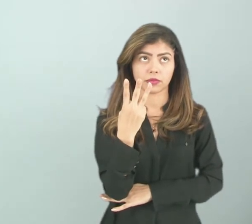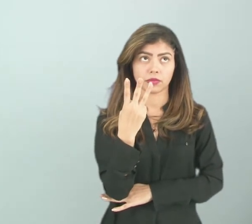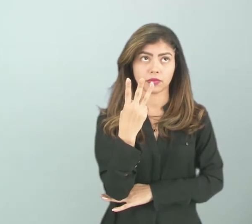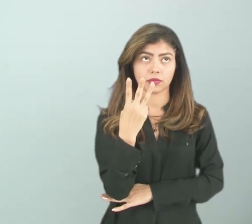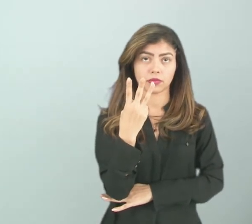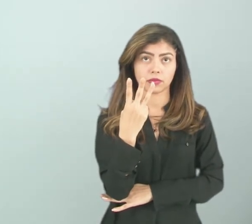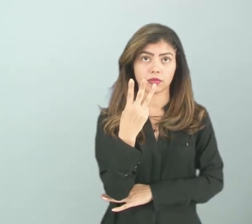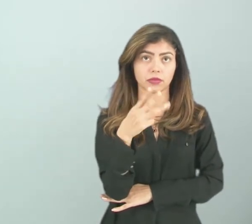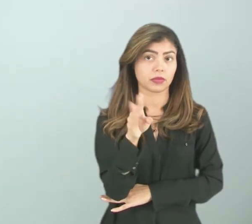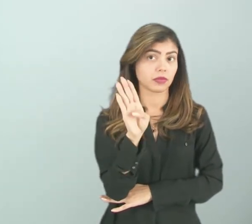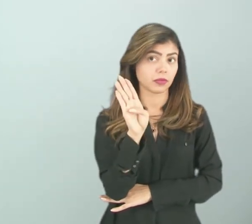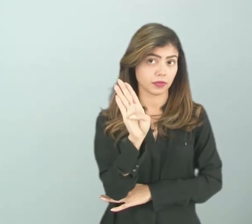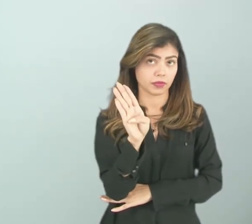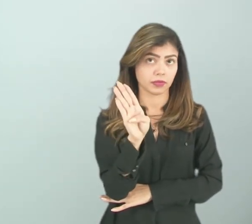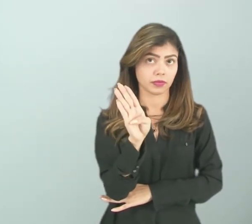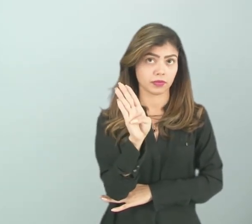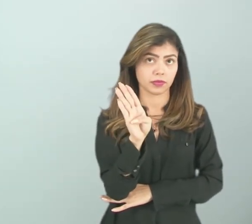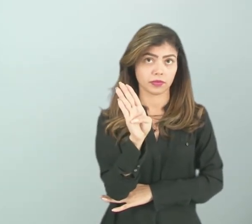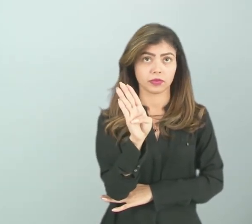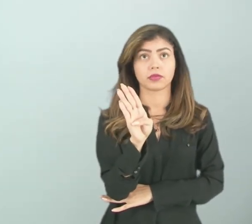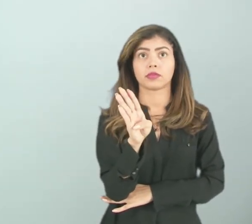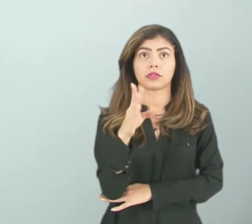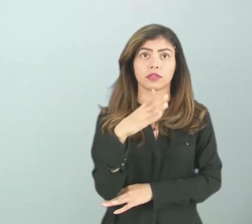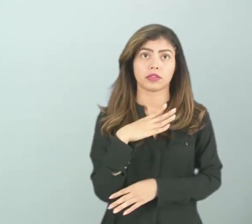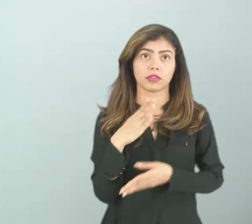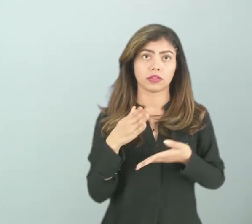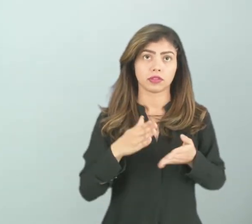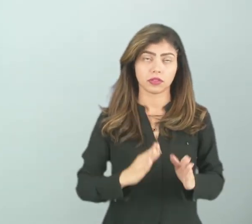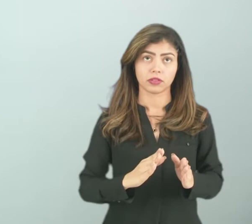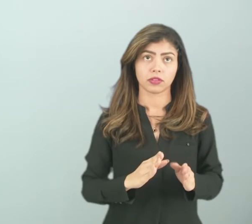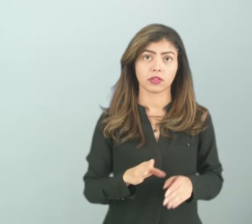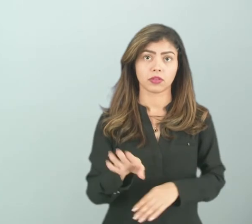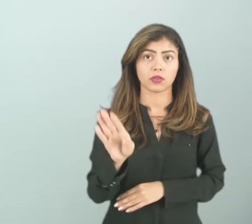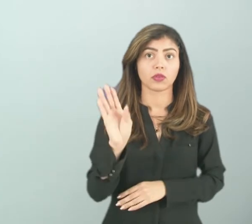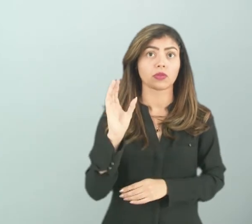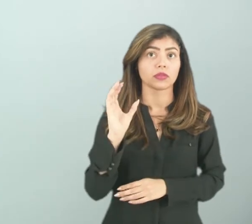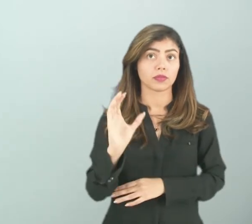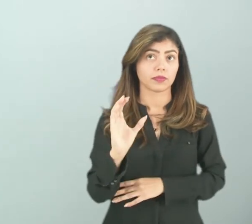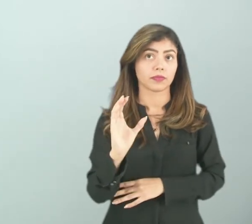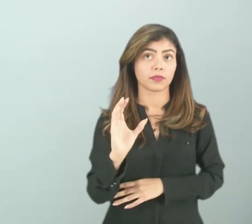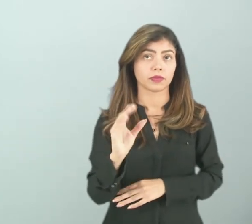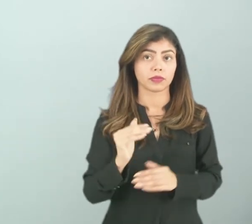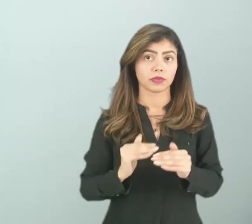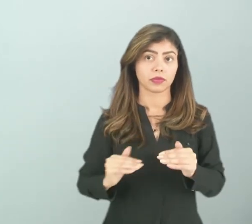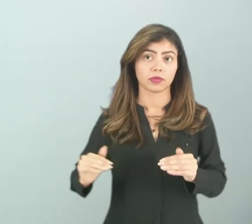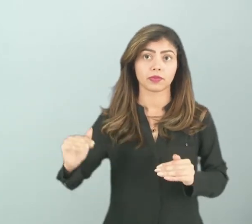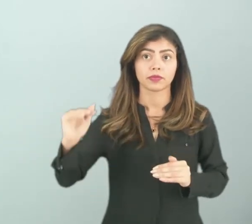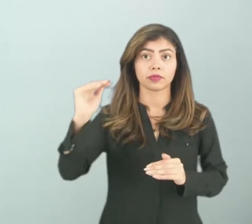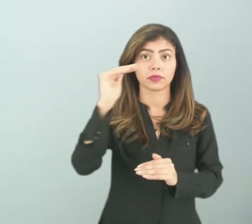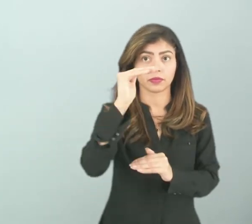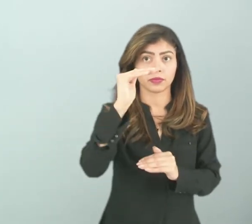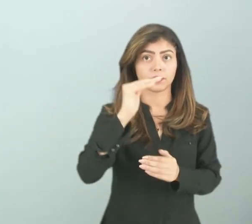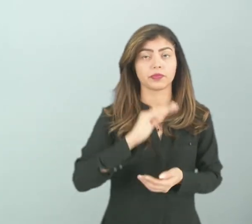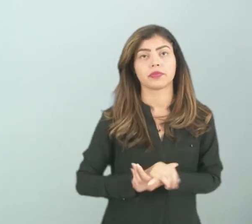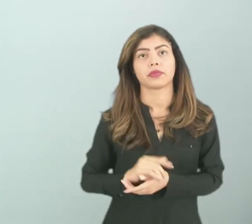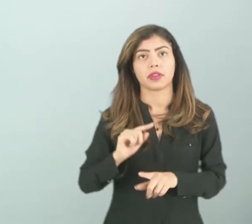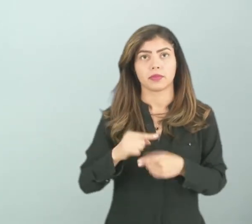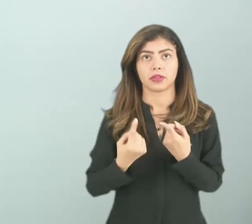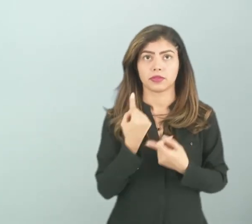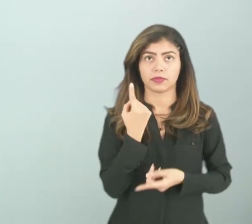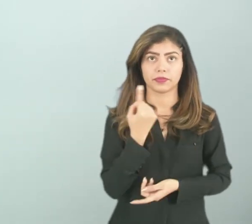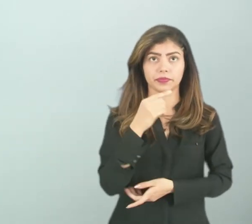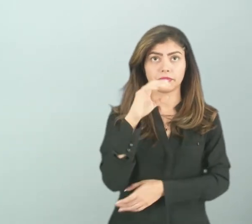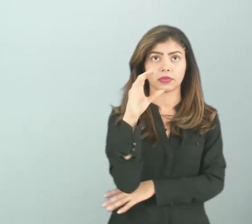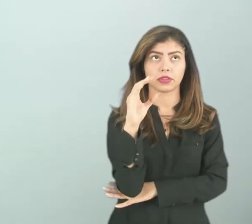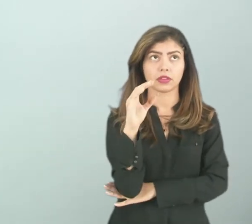chegar no ponto B. E ele tem que chegar no ponto C. Então, ele vai subir, né? Mais uma casinha,